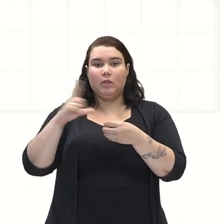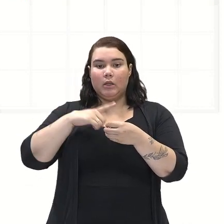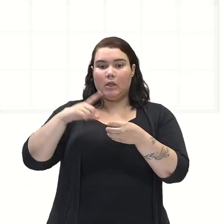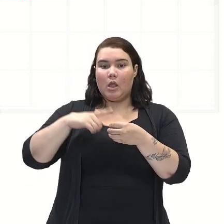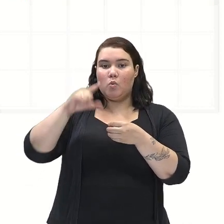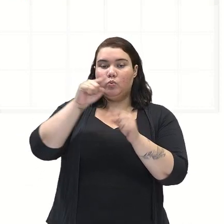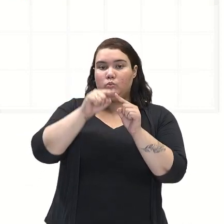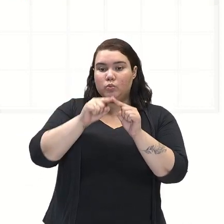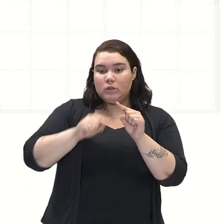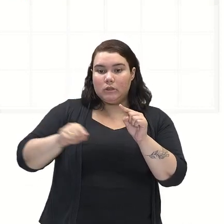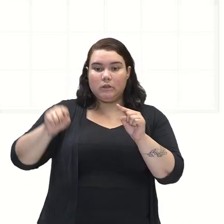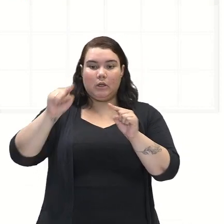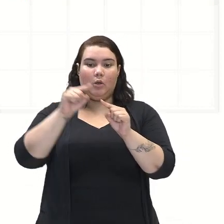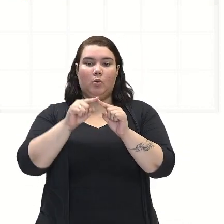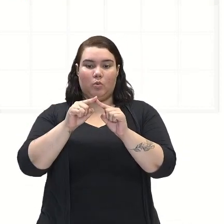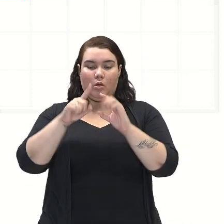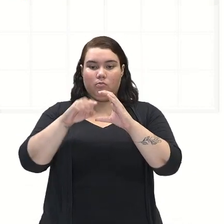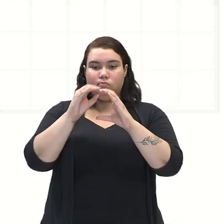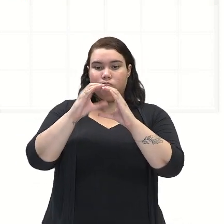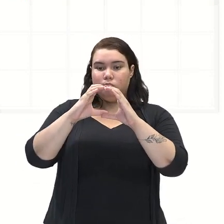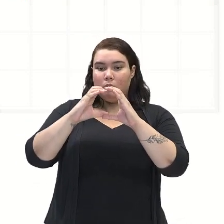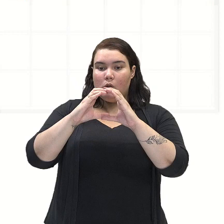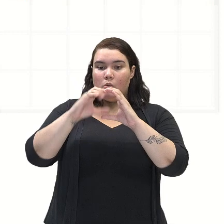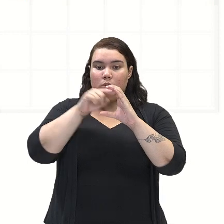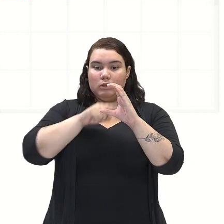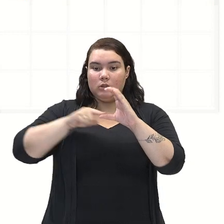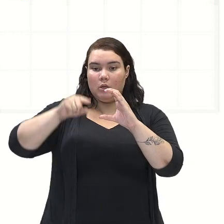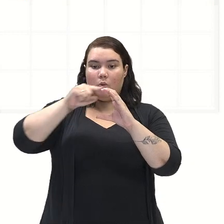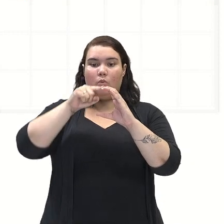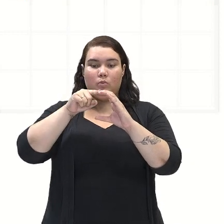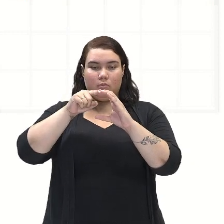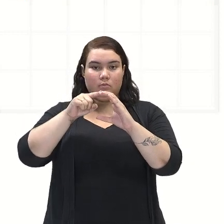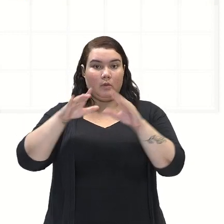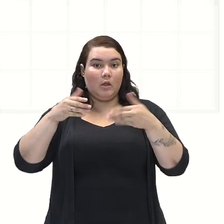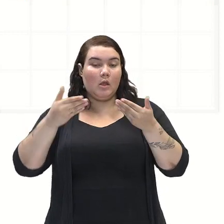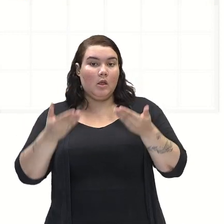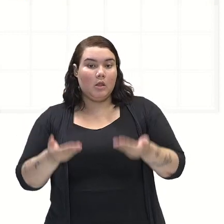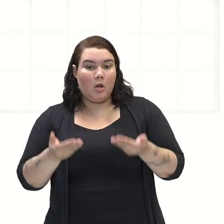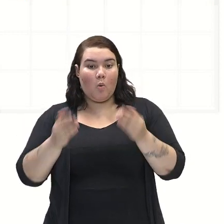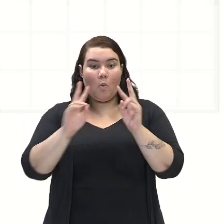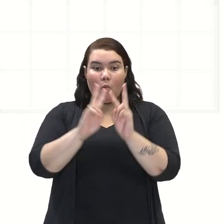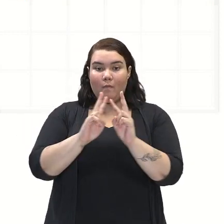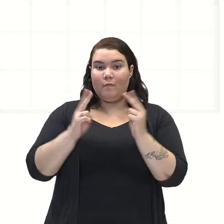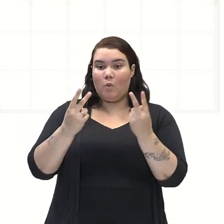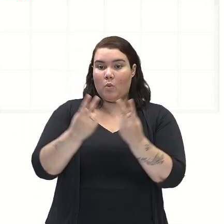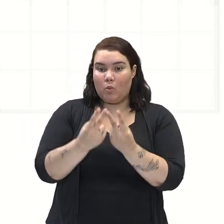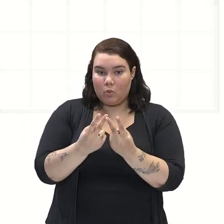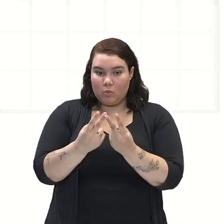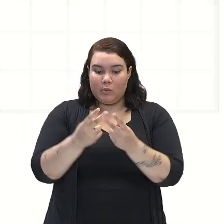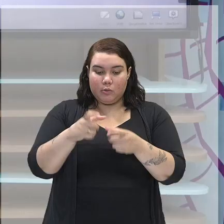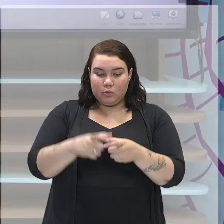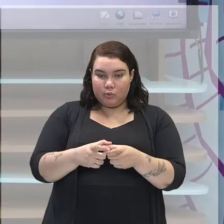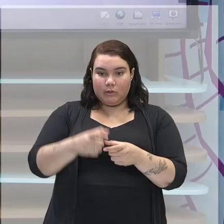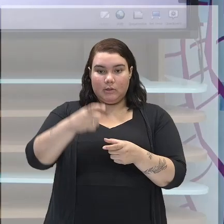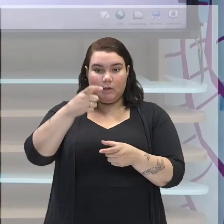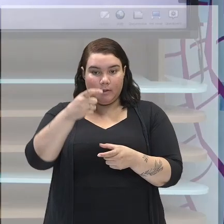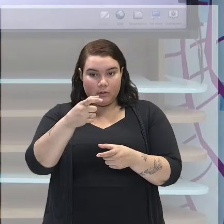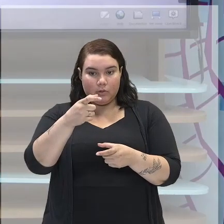Circular, ok? Então, muito bem. Então, quando se fala do volume de um